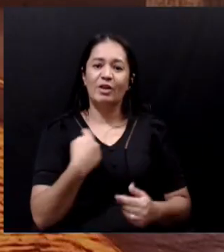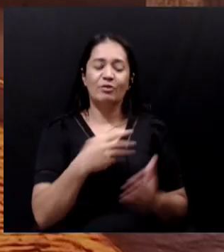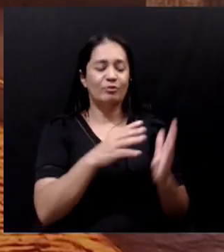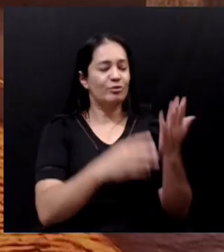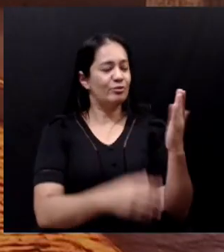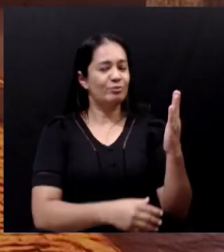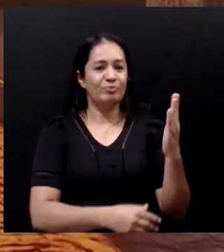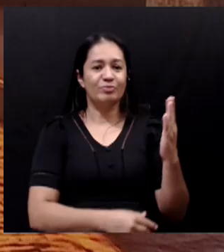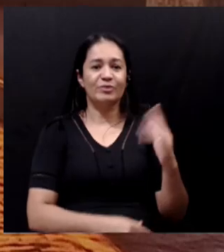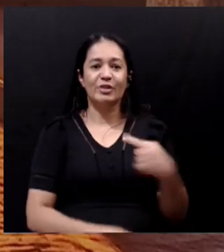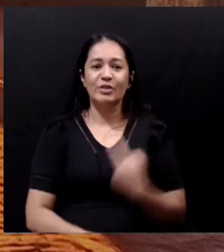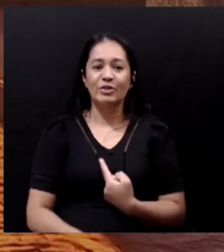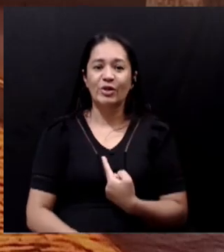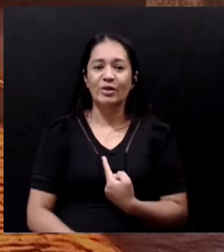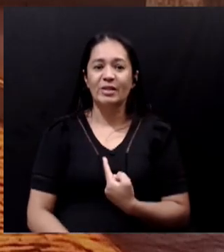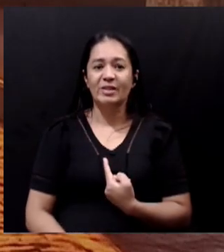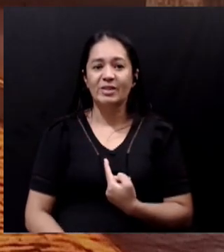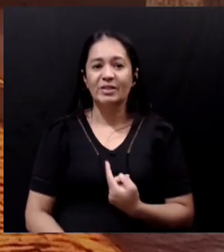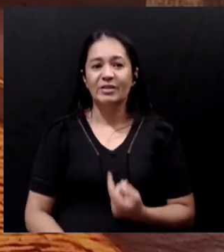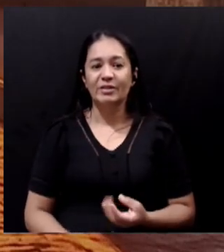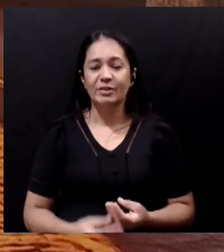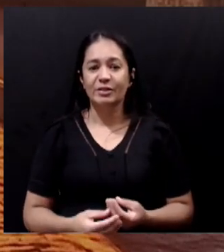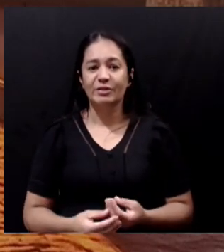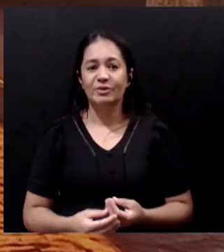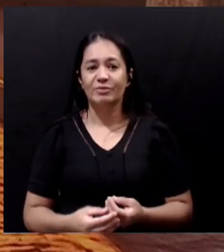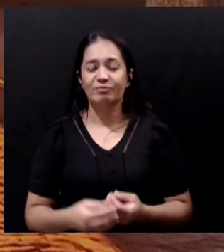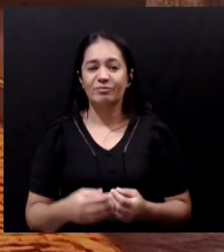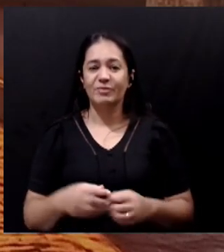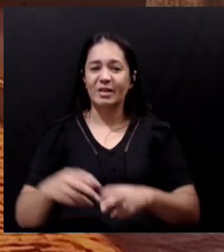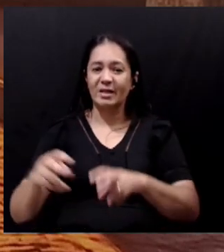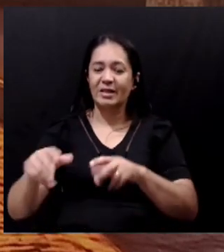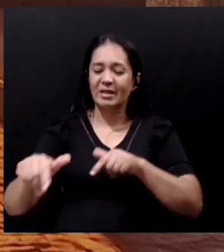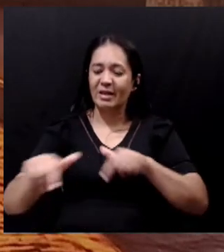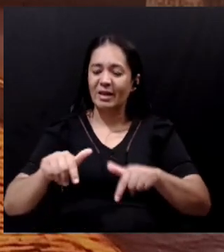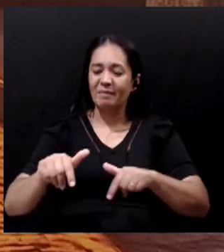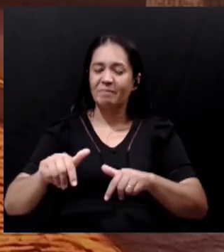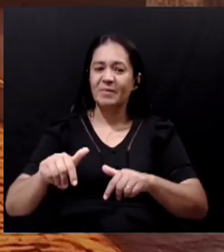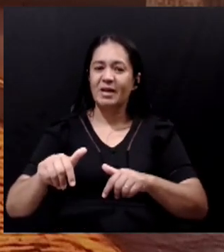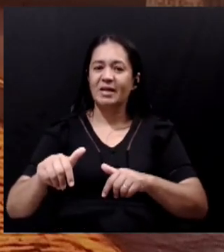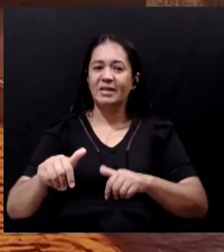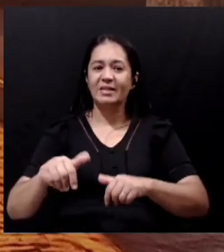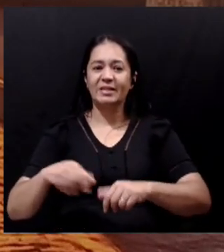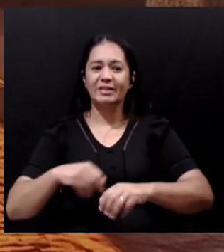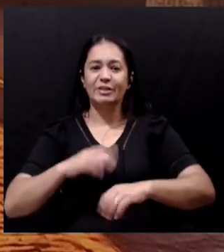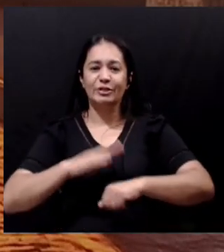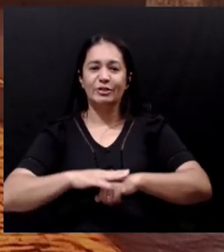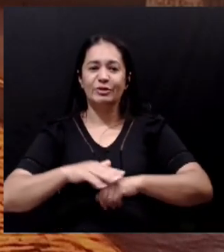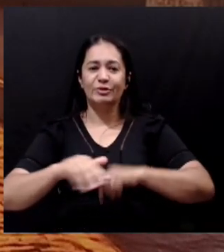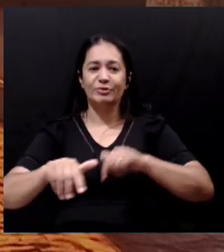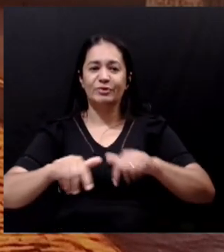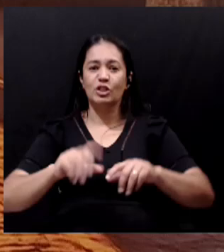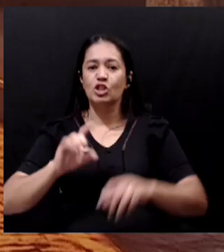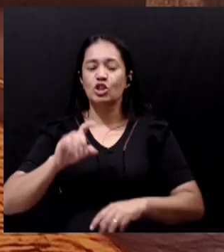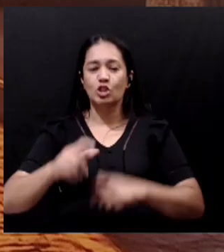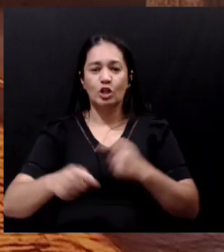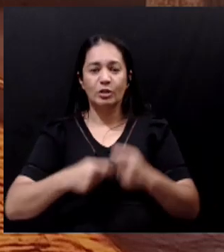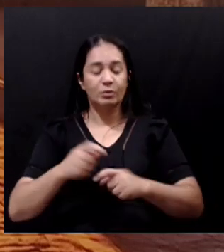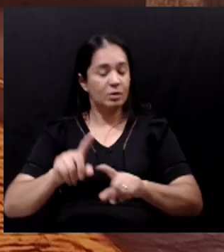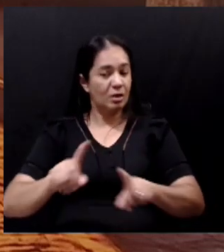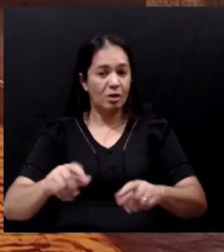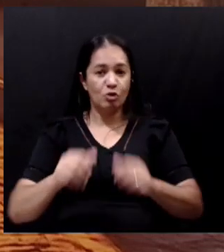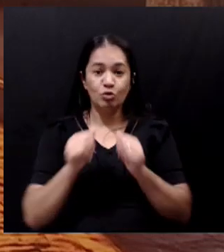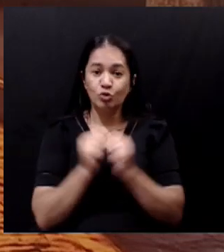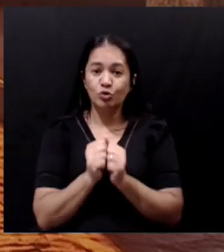gente está no braçal, né, da empresa, a gente não está só no administrativo, a gente está junto, correndo junto com